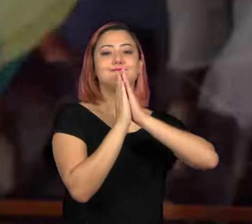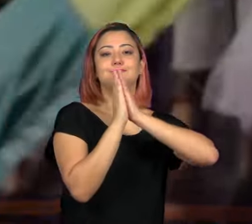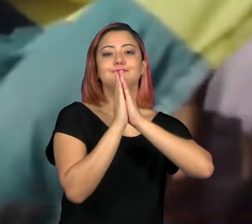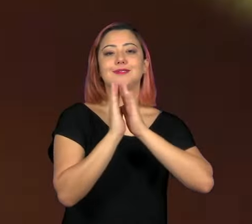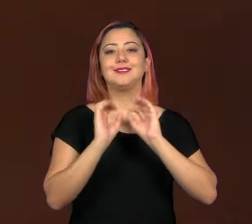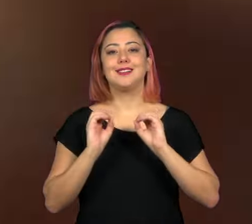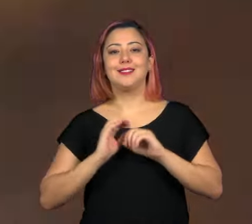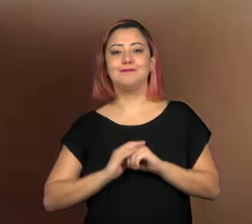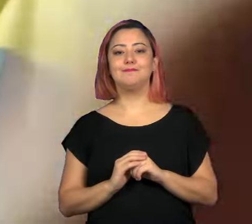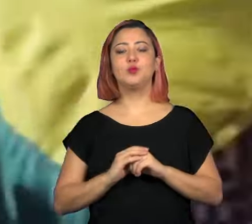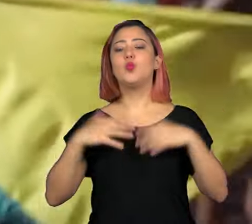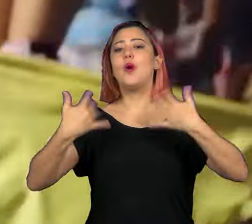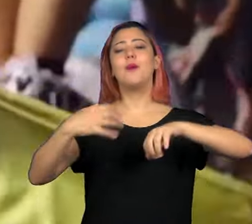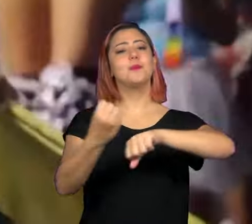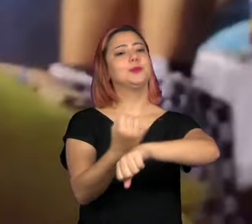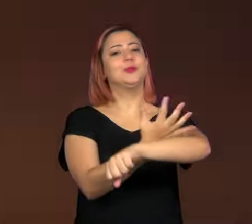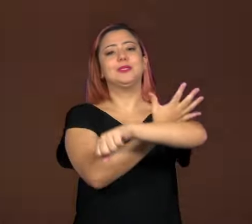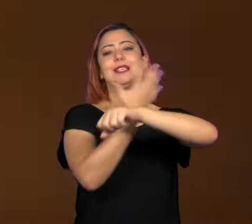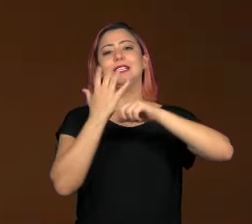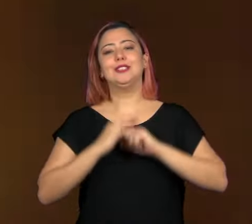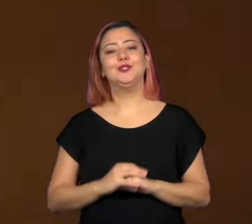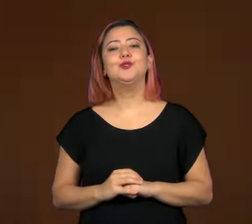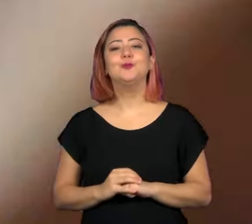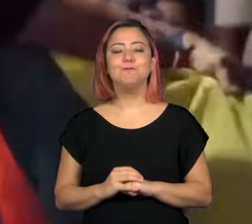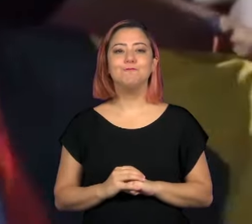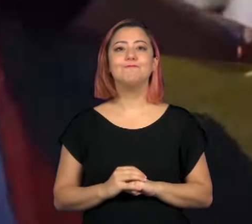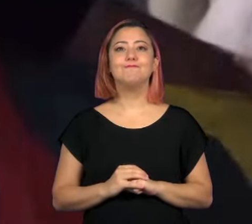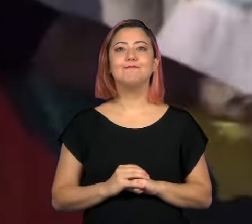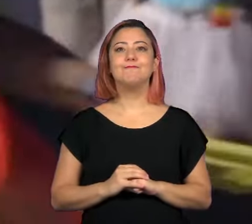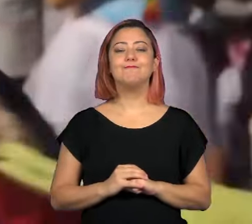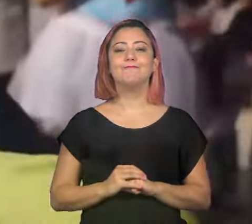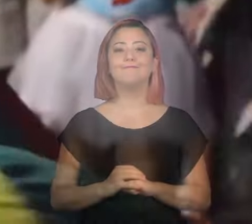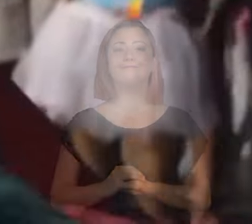Almir. Estrelas